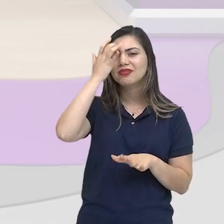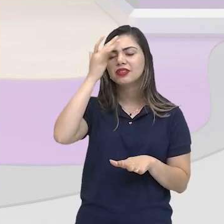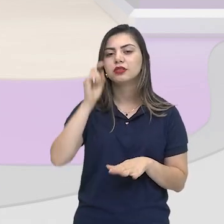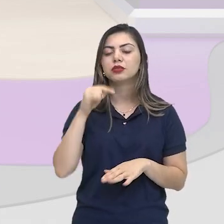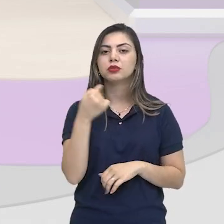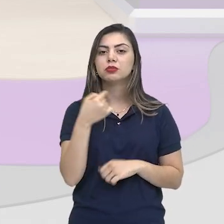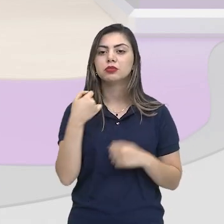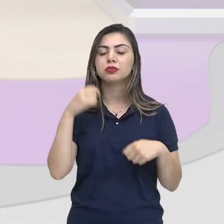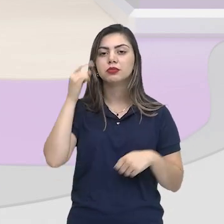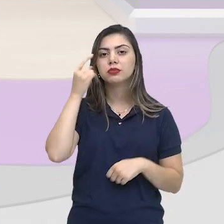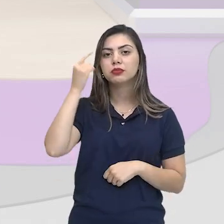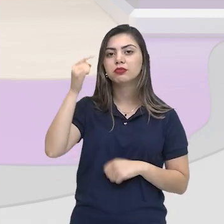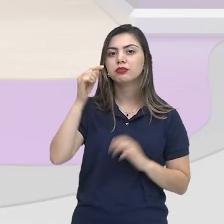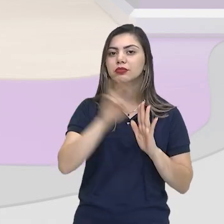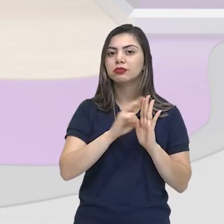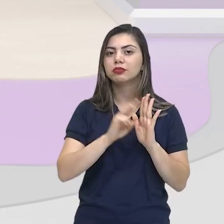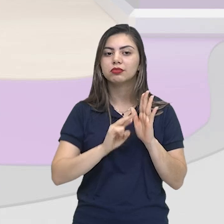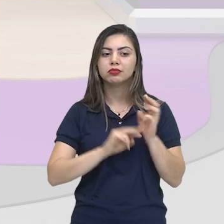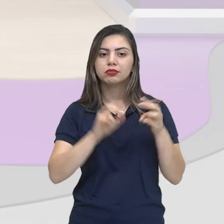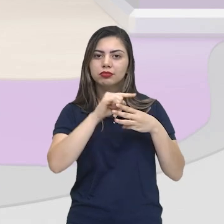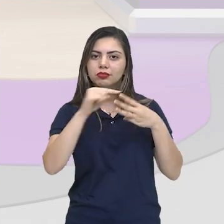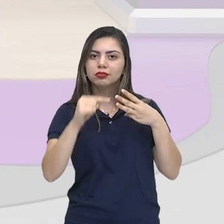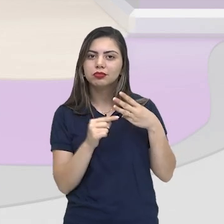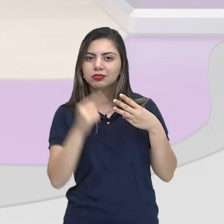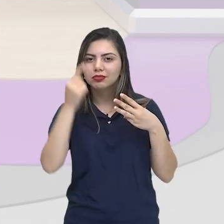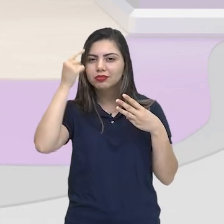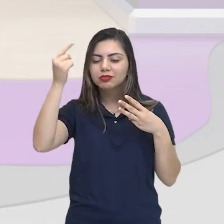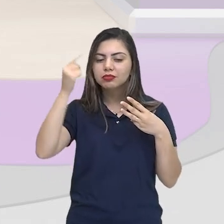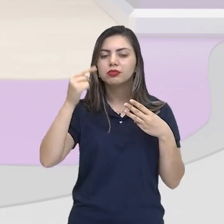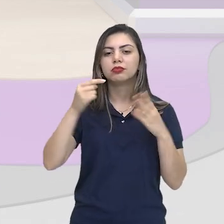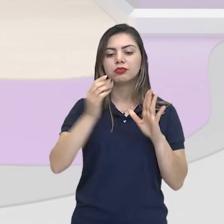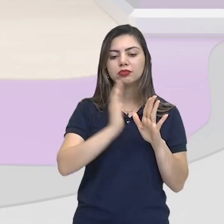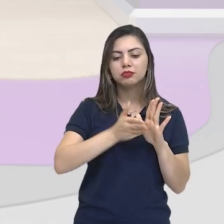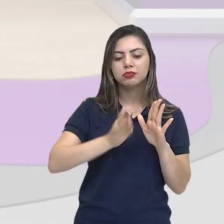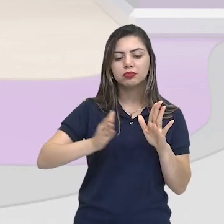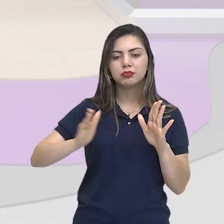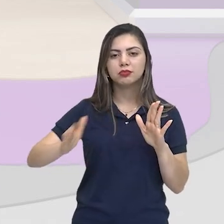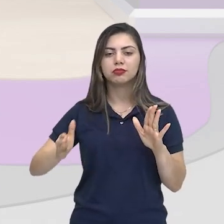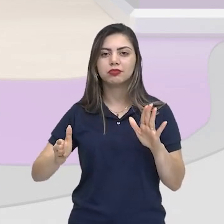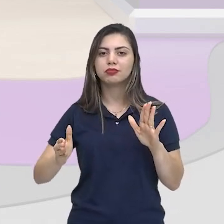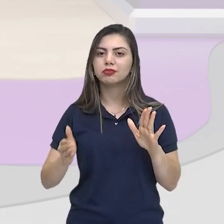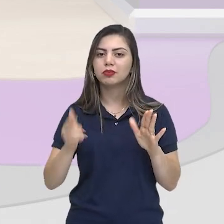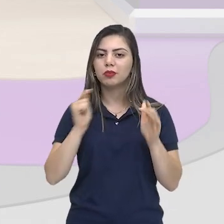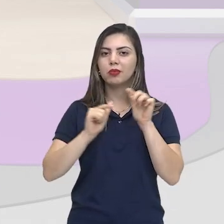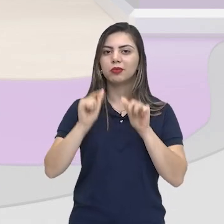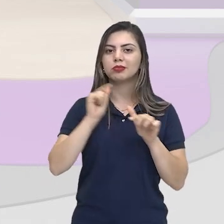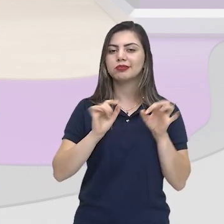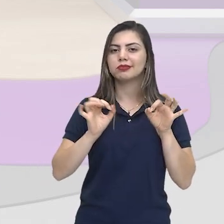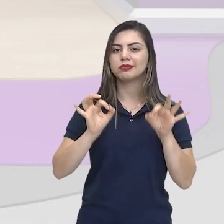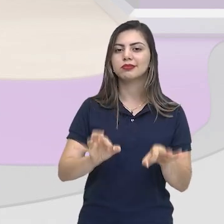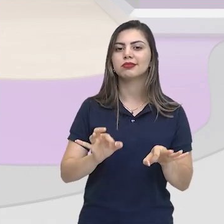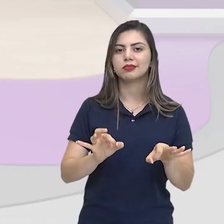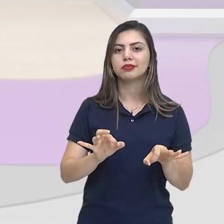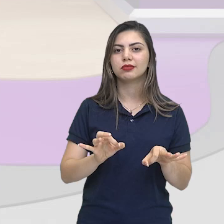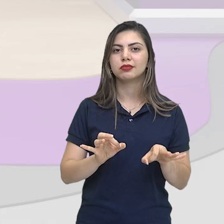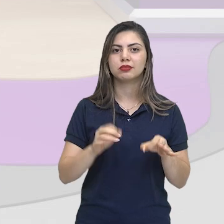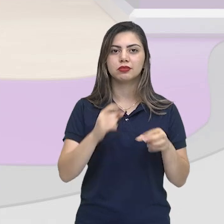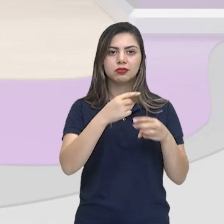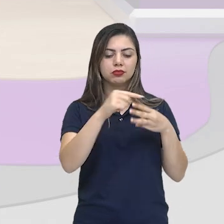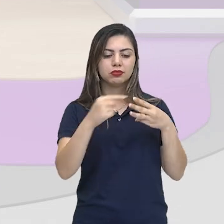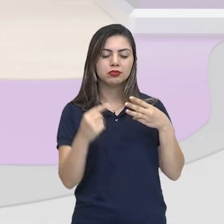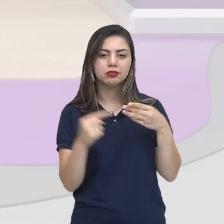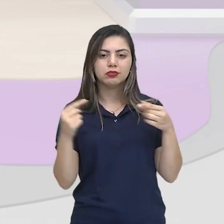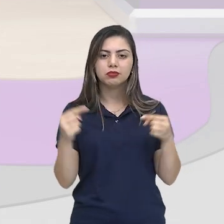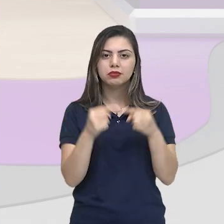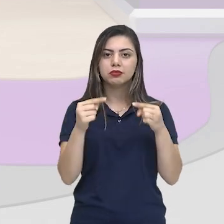gente lembrar de aplicar as regras direitinho e fazer as devidas substituições e também fazer corretamente na hora ali